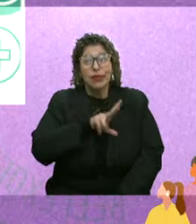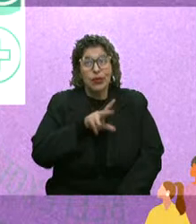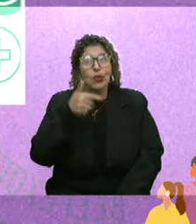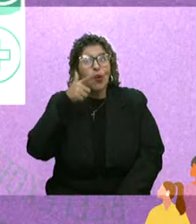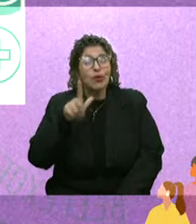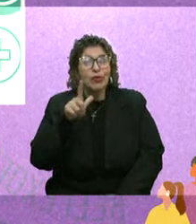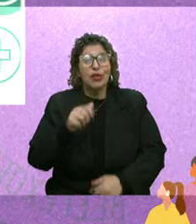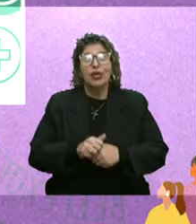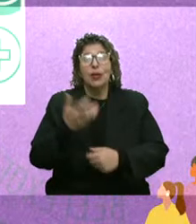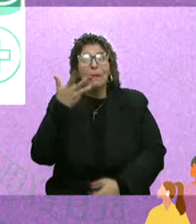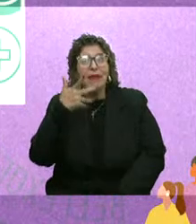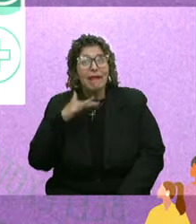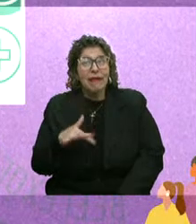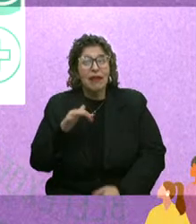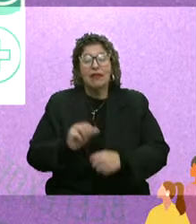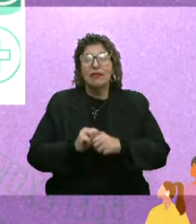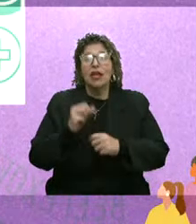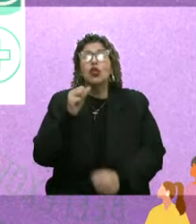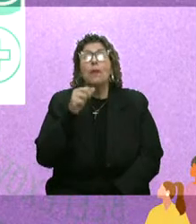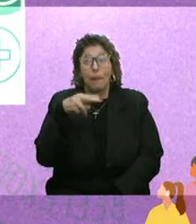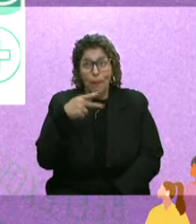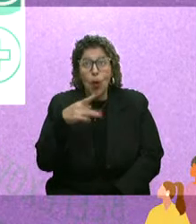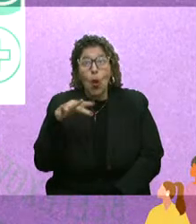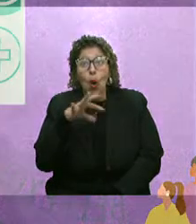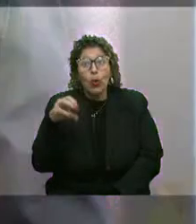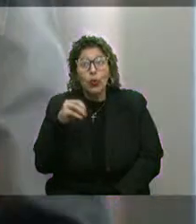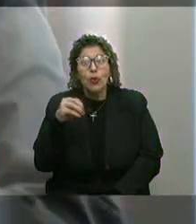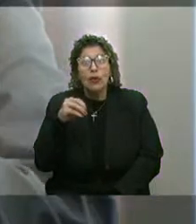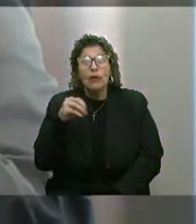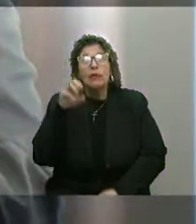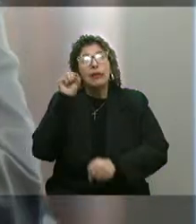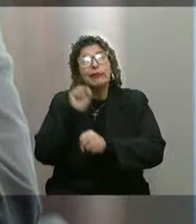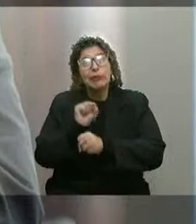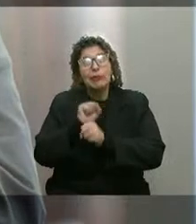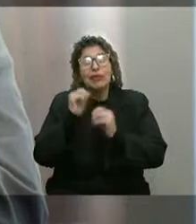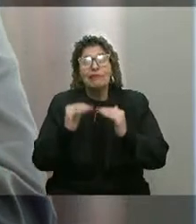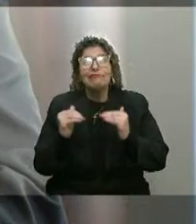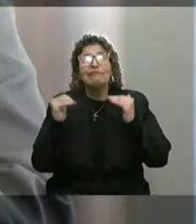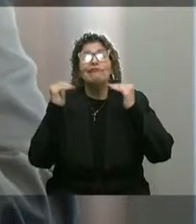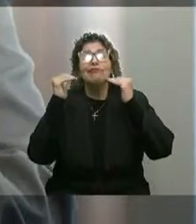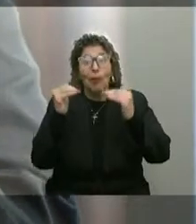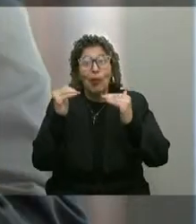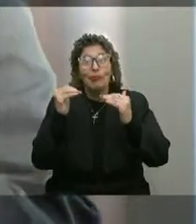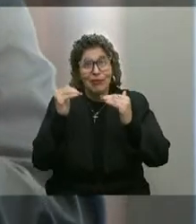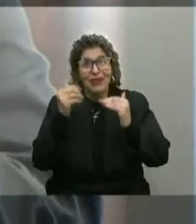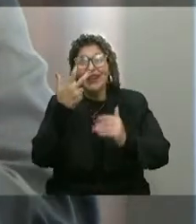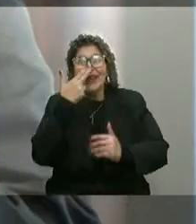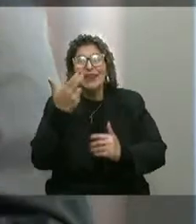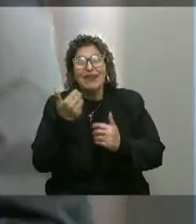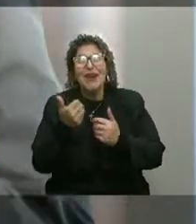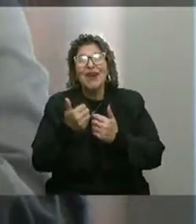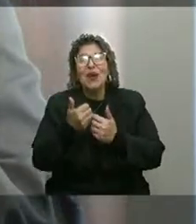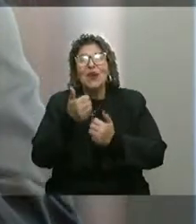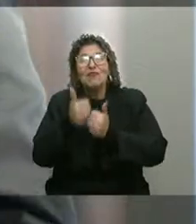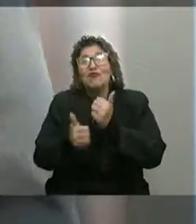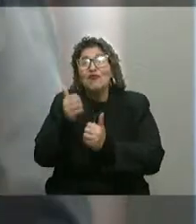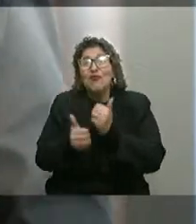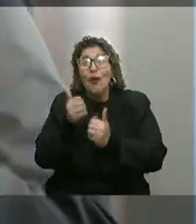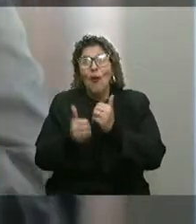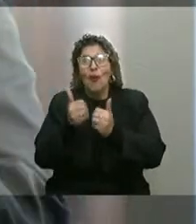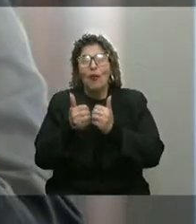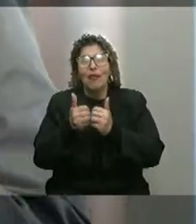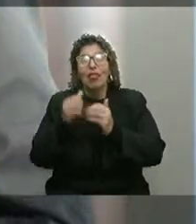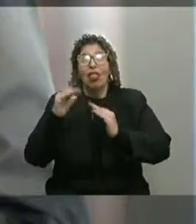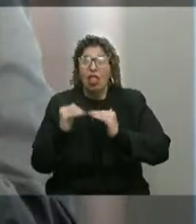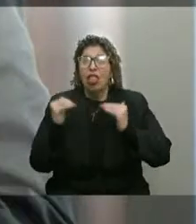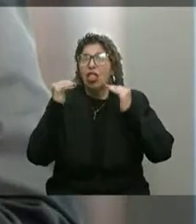conseguir o pediatra no posto de saúde, mas o maior problema é se eu tenho que passar do nível do videogame, que é o exemplo que aparece muito, o nível do jogo. Se eu tenho